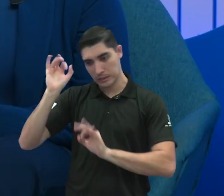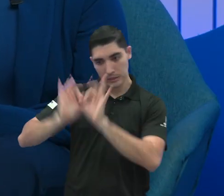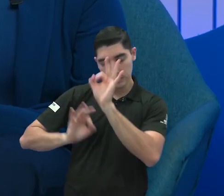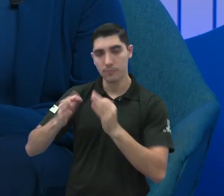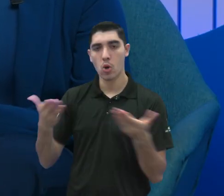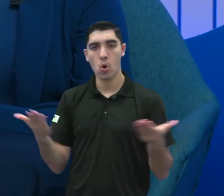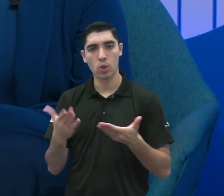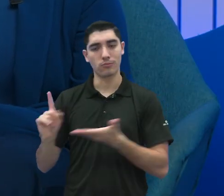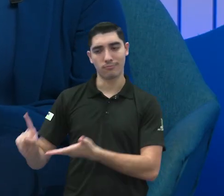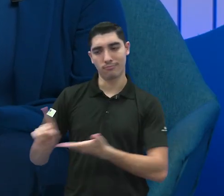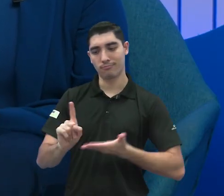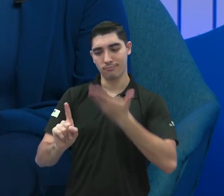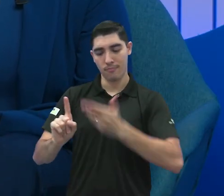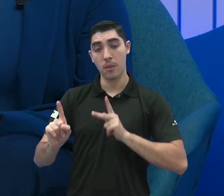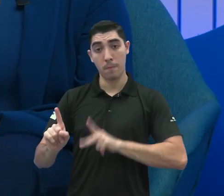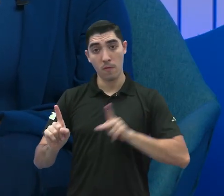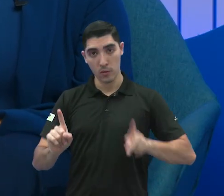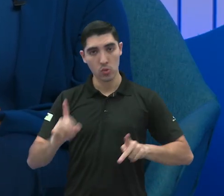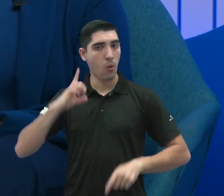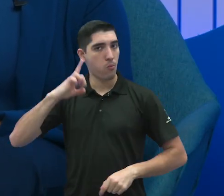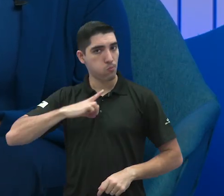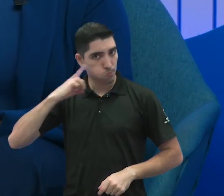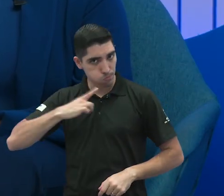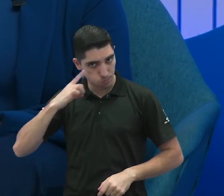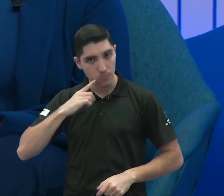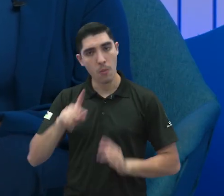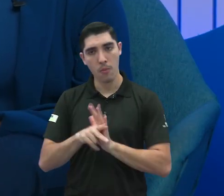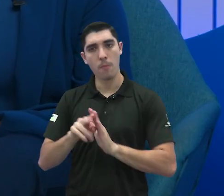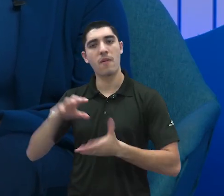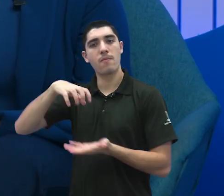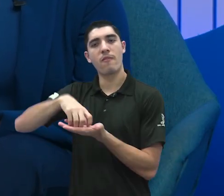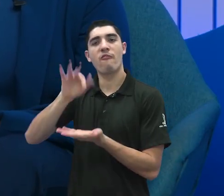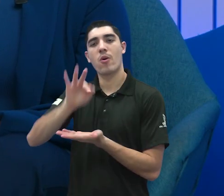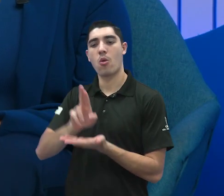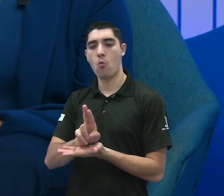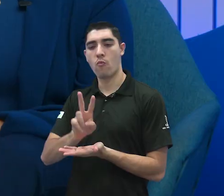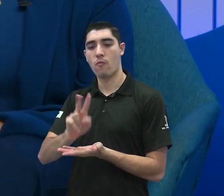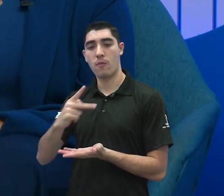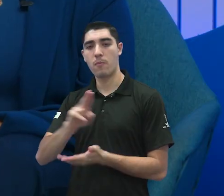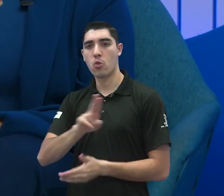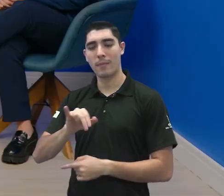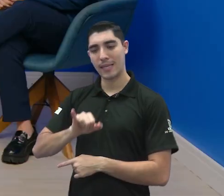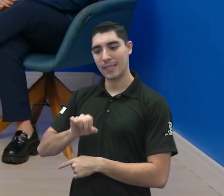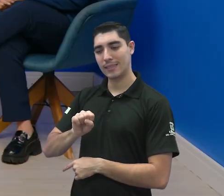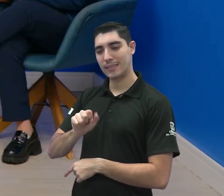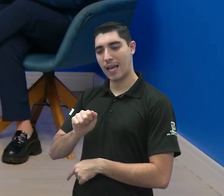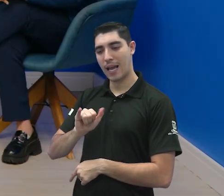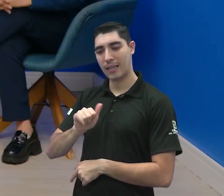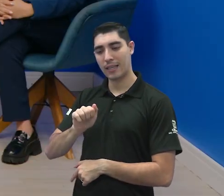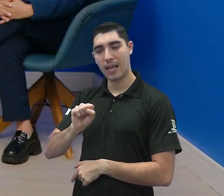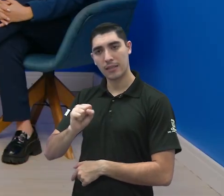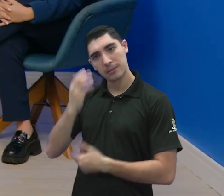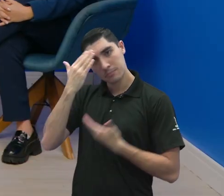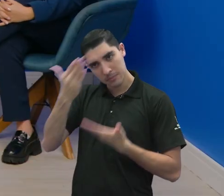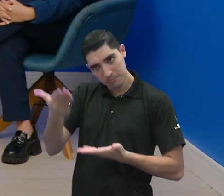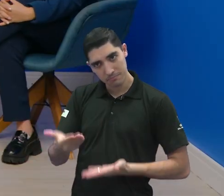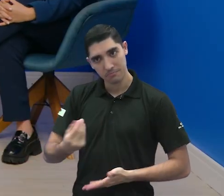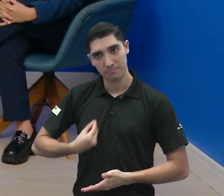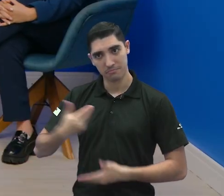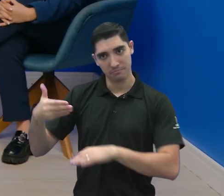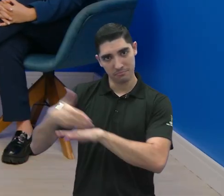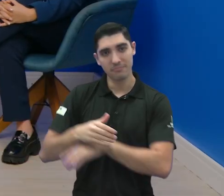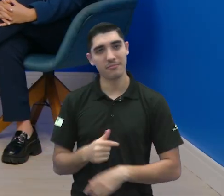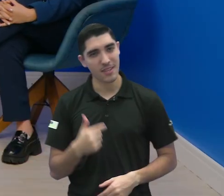isso, a gente recebe aqui no estúdio o professor de Direito Constitucional da Univap, Isaías Santana. Obrigada pela sua presença,